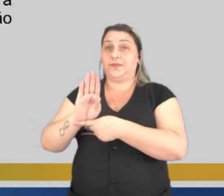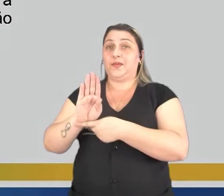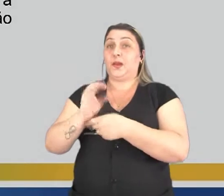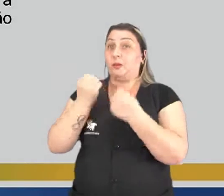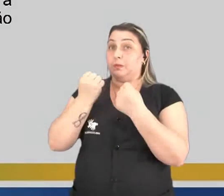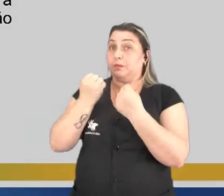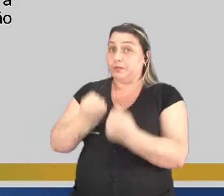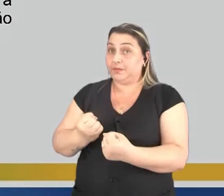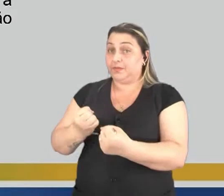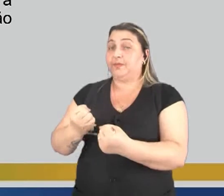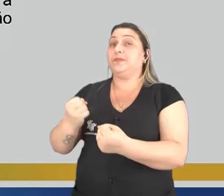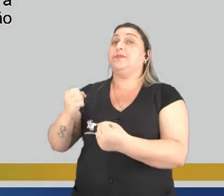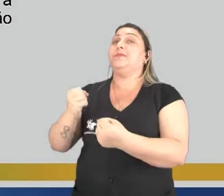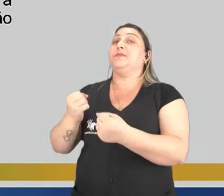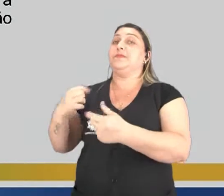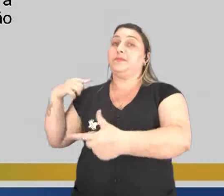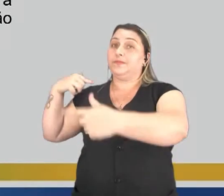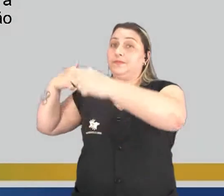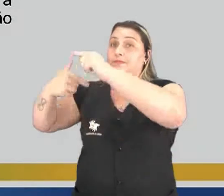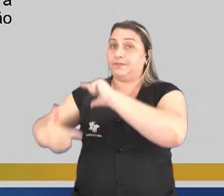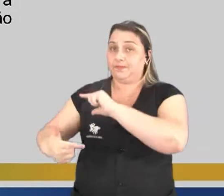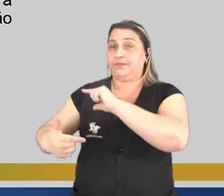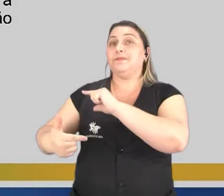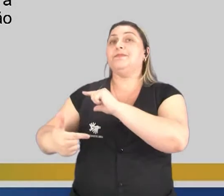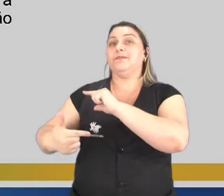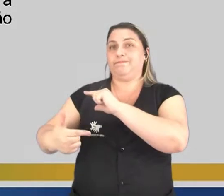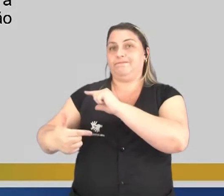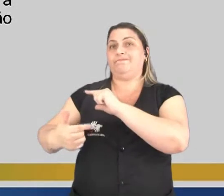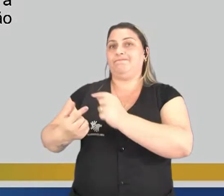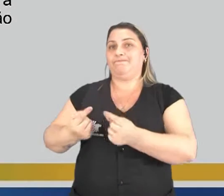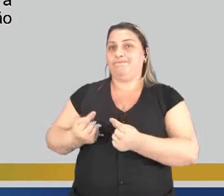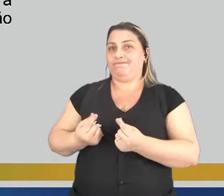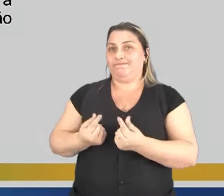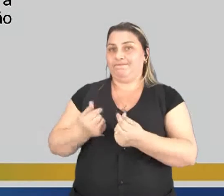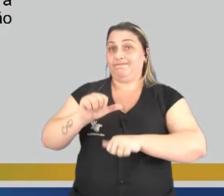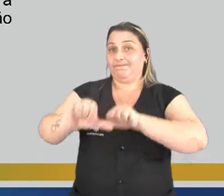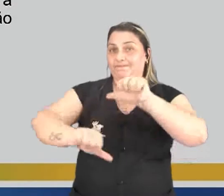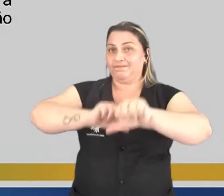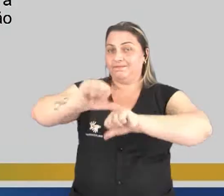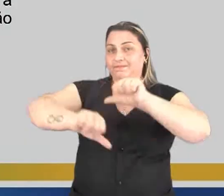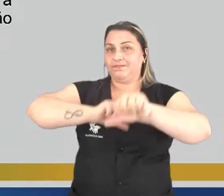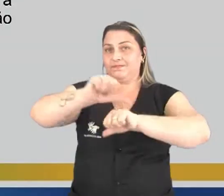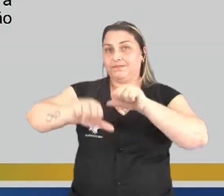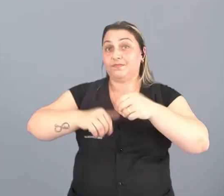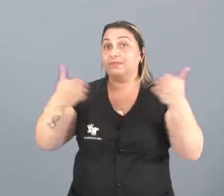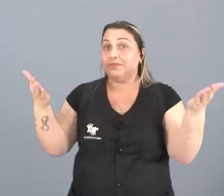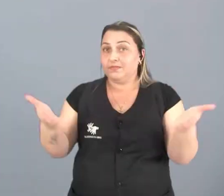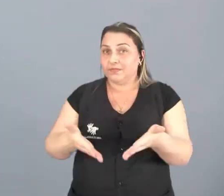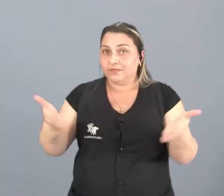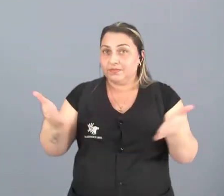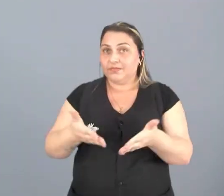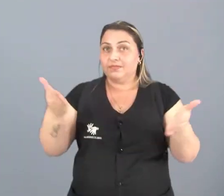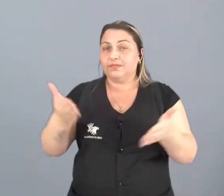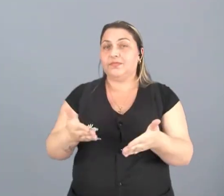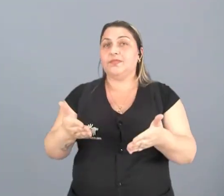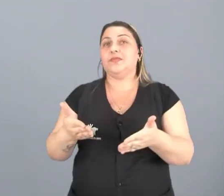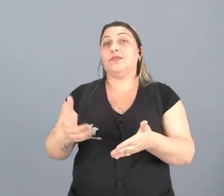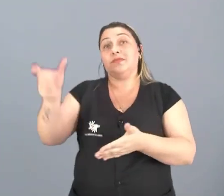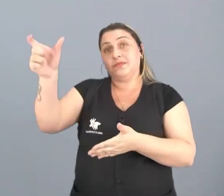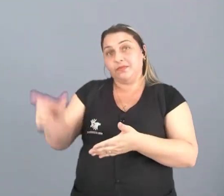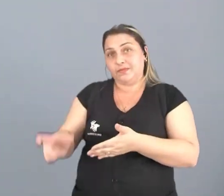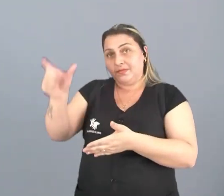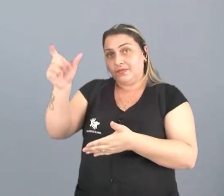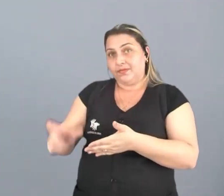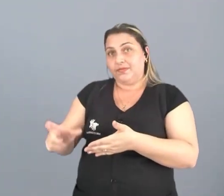aqui, gente, do peso da tradição secular do escambo, né? Que agora esses seringueiros,